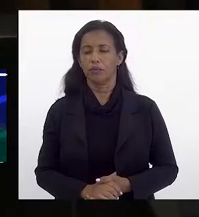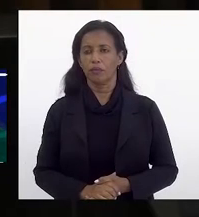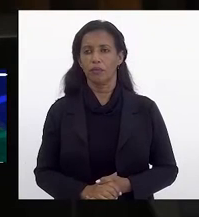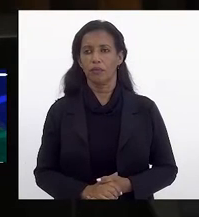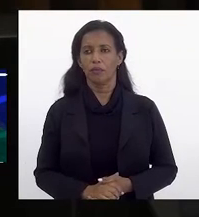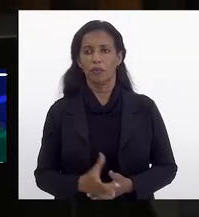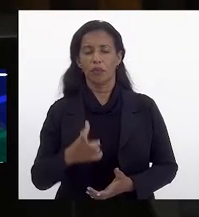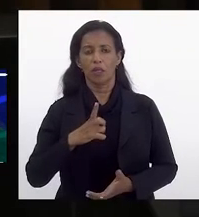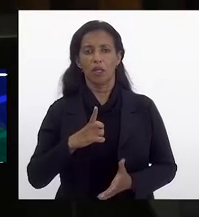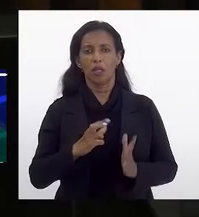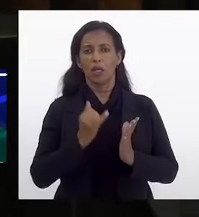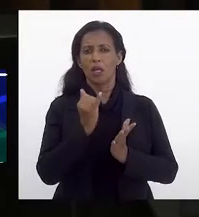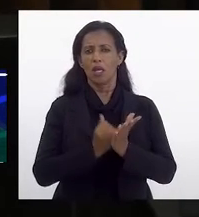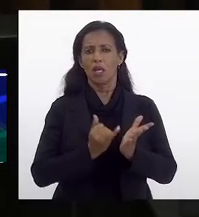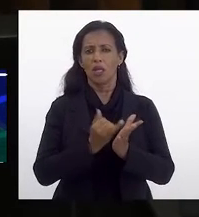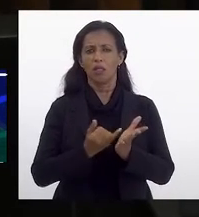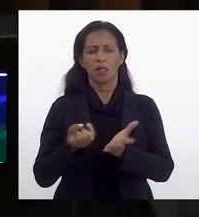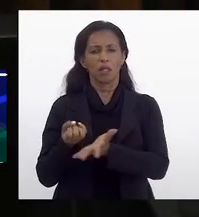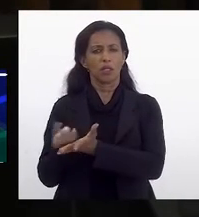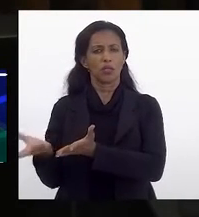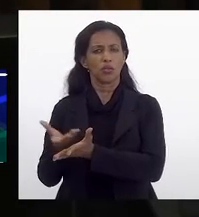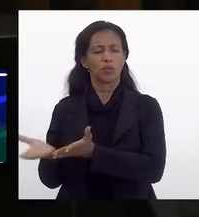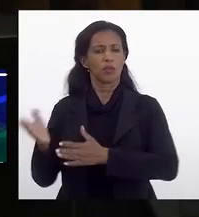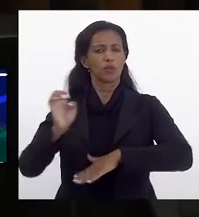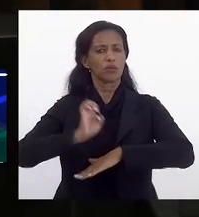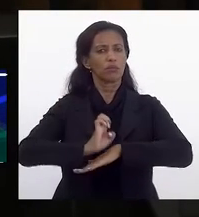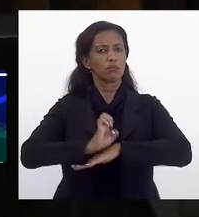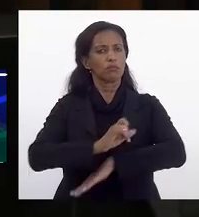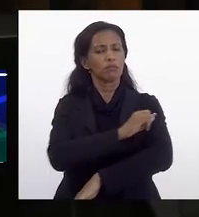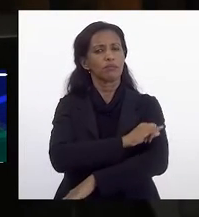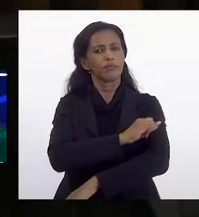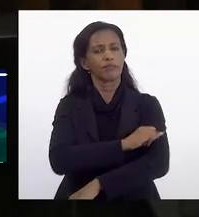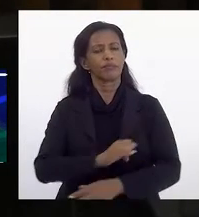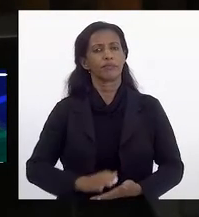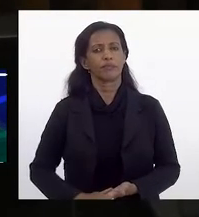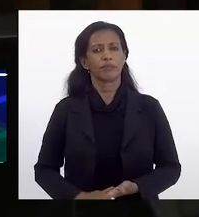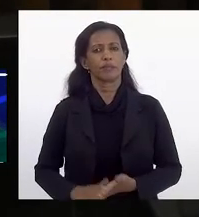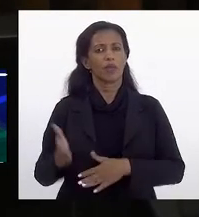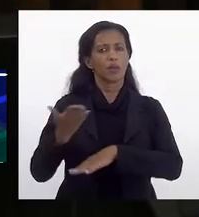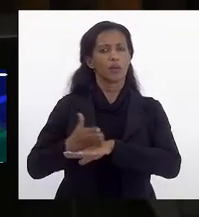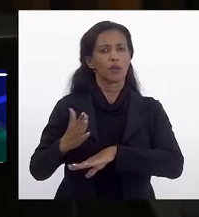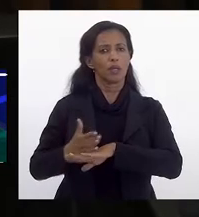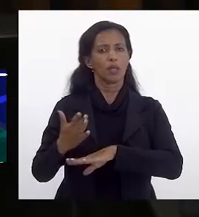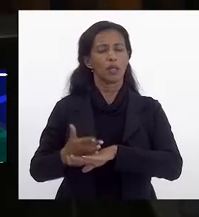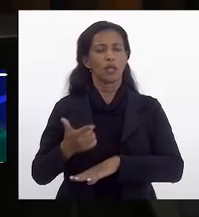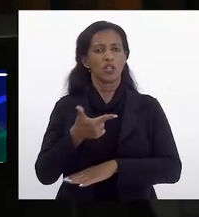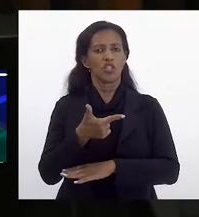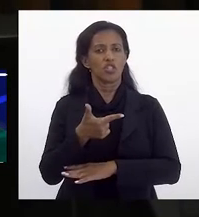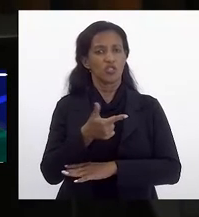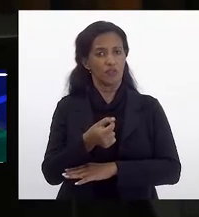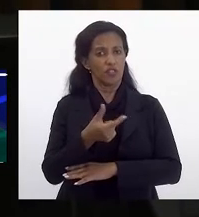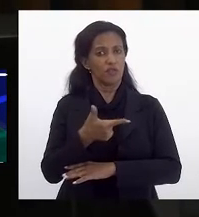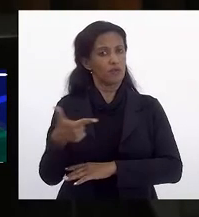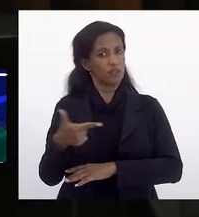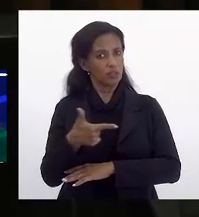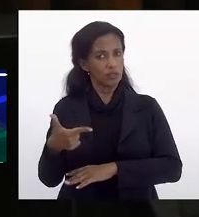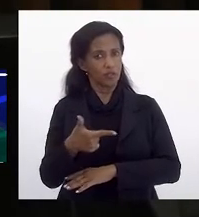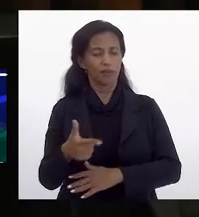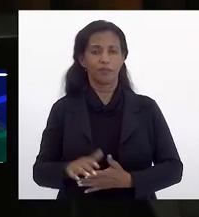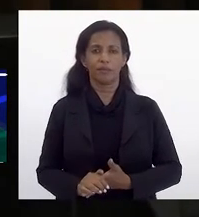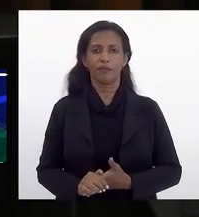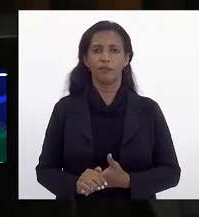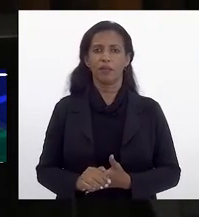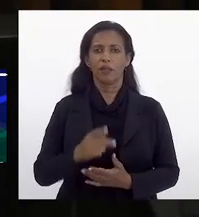que estima a receita e fixa a despesa do Estado do Rio de Janeiro para o exercício de 2022 e